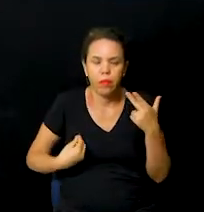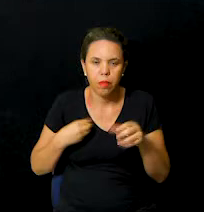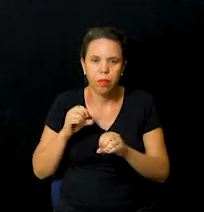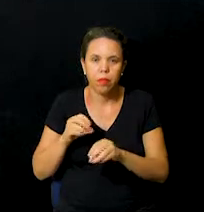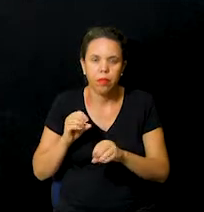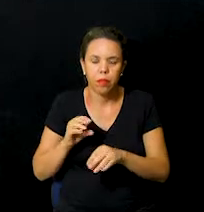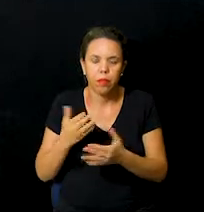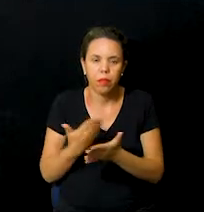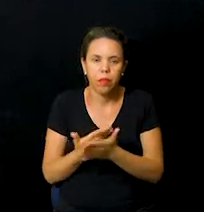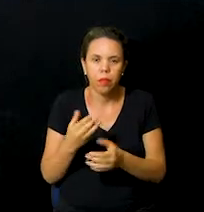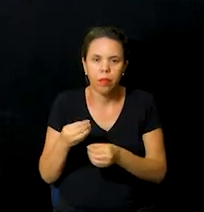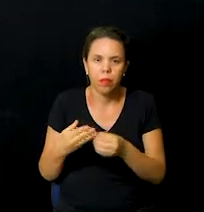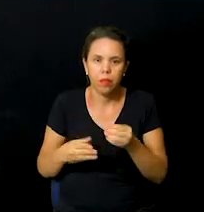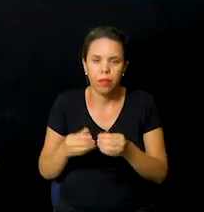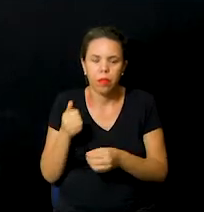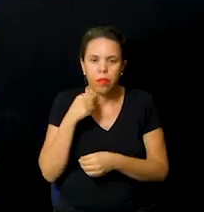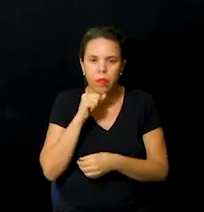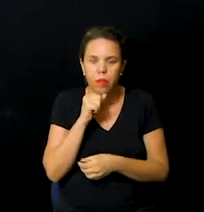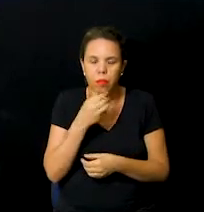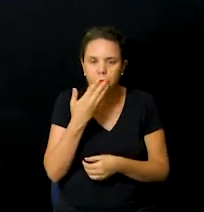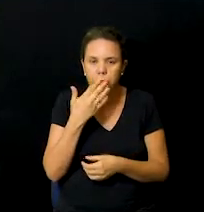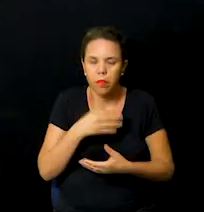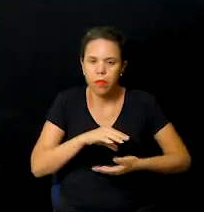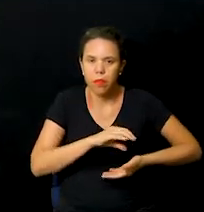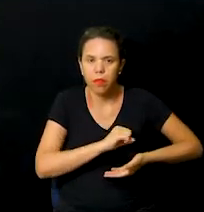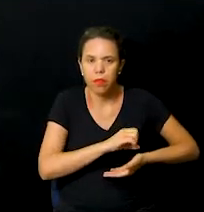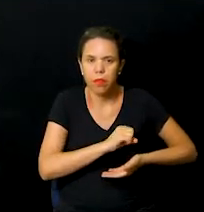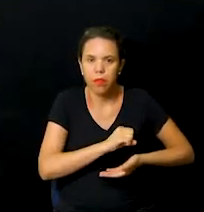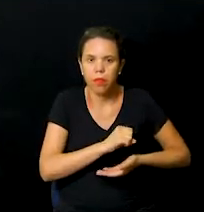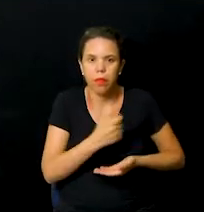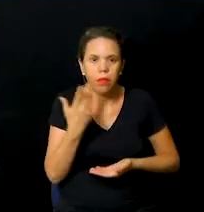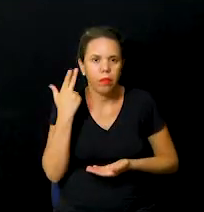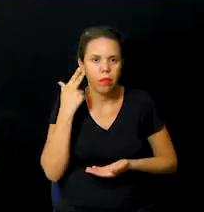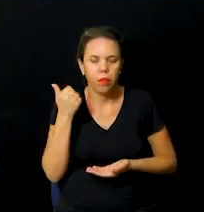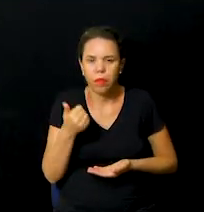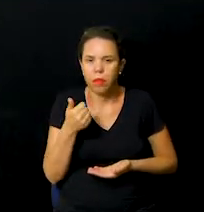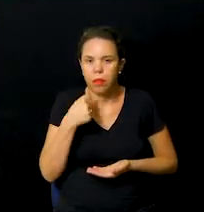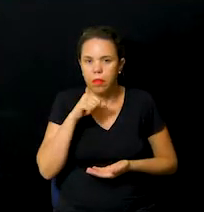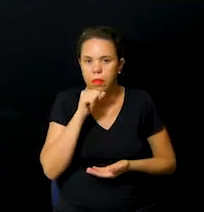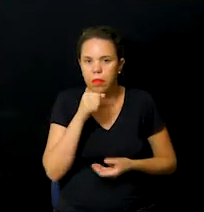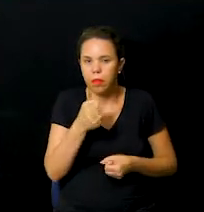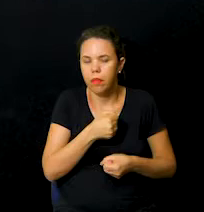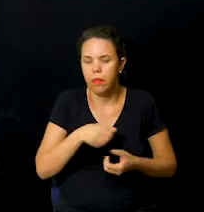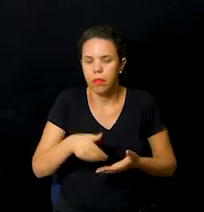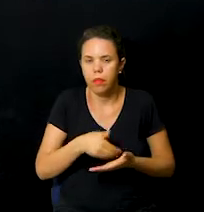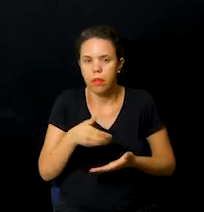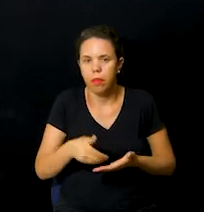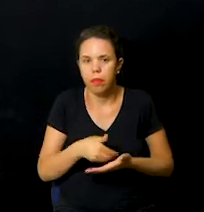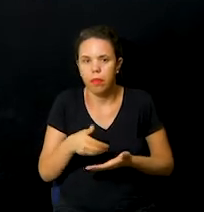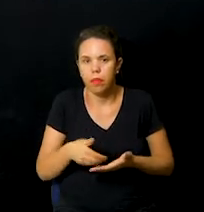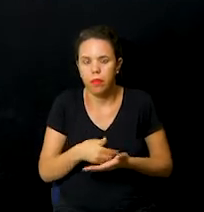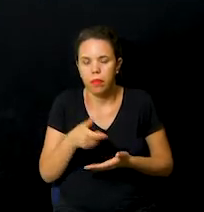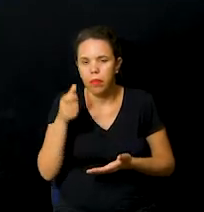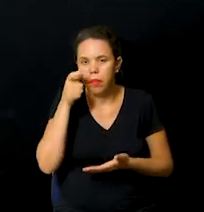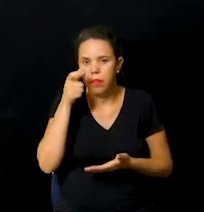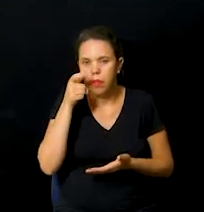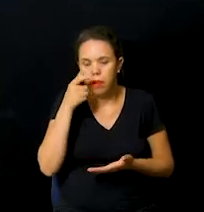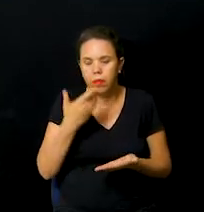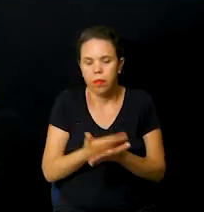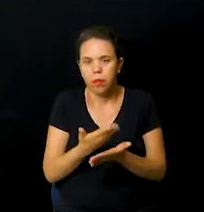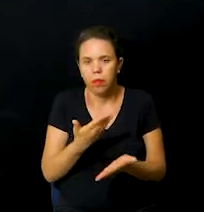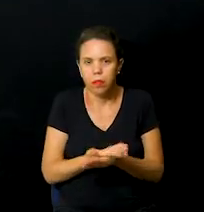natural que a gente está ali dando a aula, fazendo conteúdo, e a mãe com a criança amamentando, a mãe fazendo a papinha enquanto